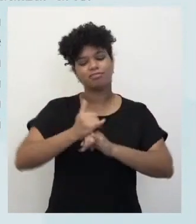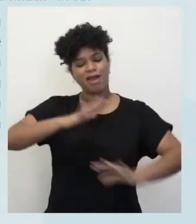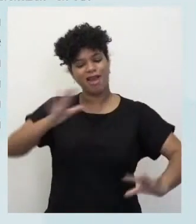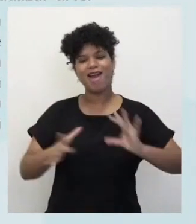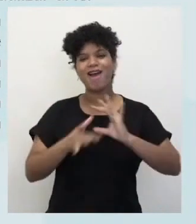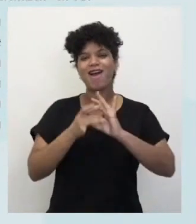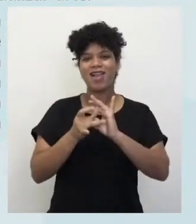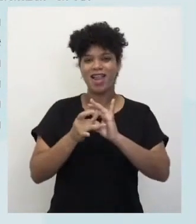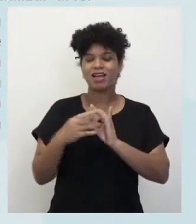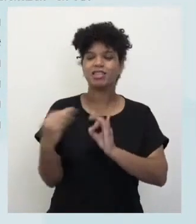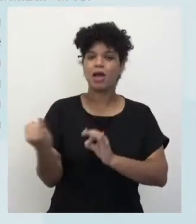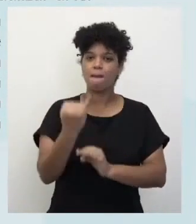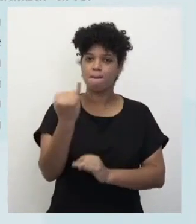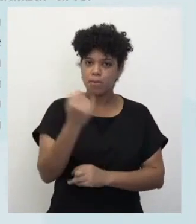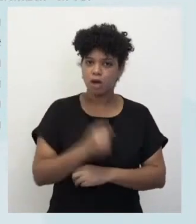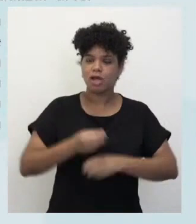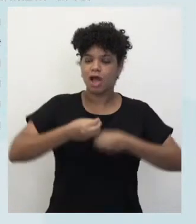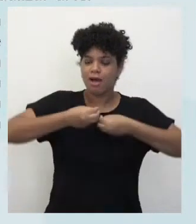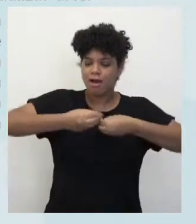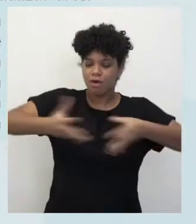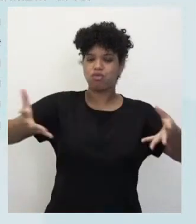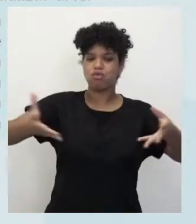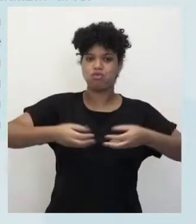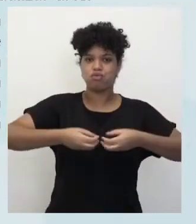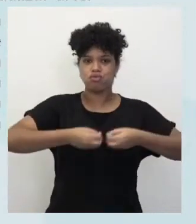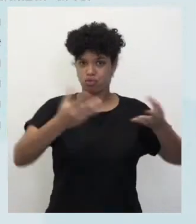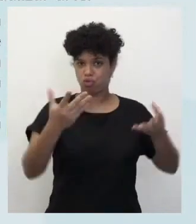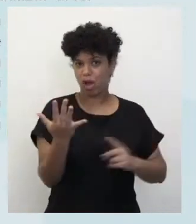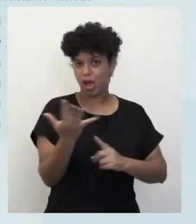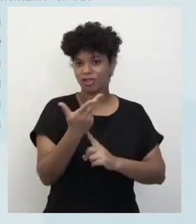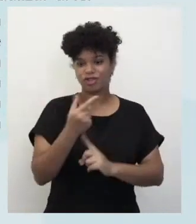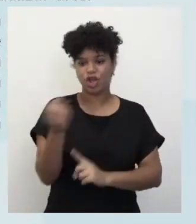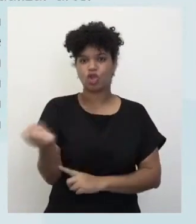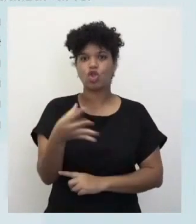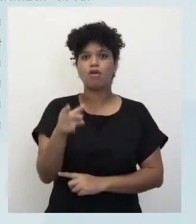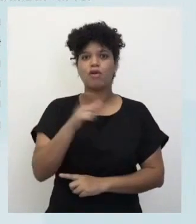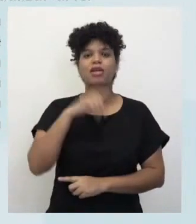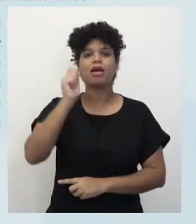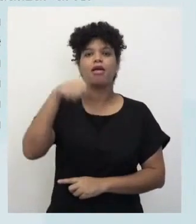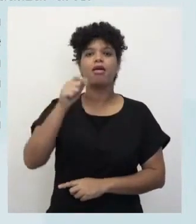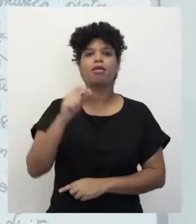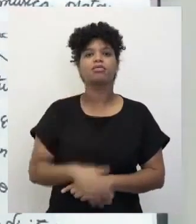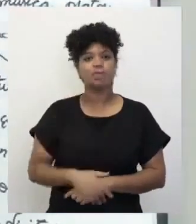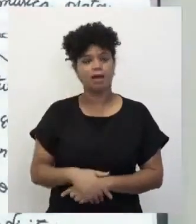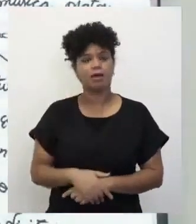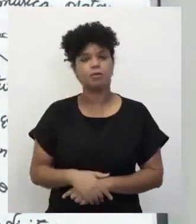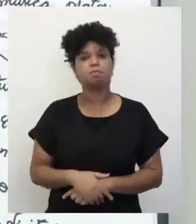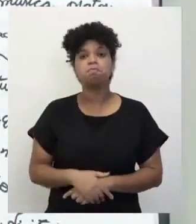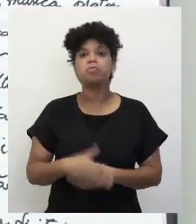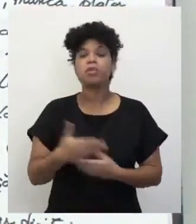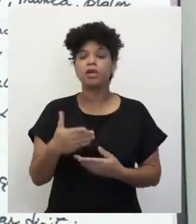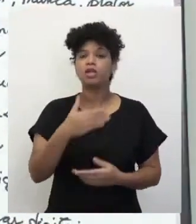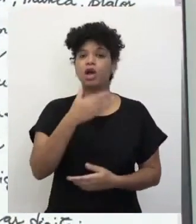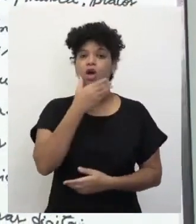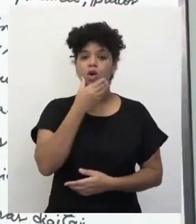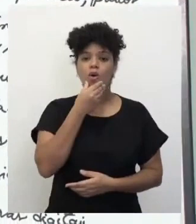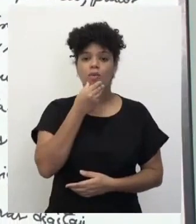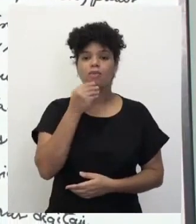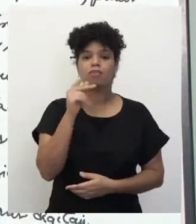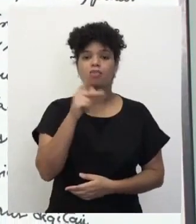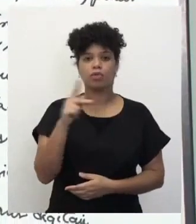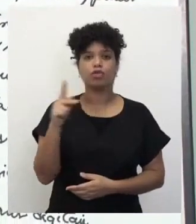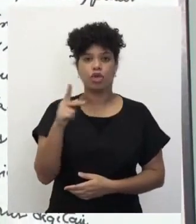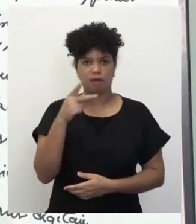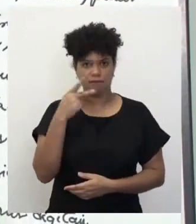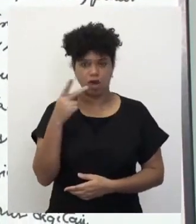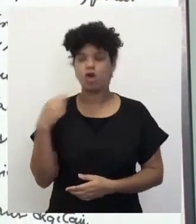ferramenta importantíssima para a divulgação do trabalho de novos artistas, tá? Justamente, nós temos, como o pessoal citou antes aqui nas